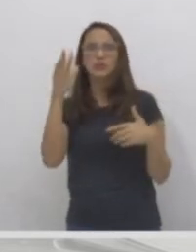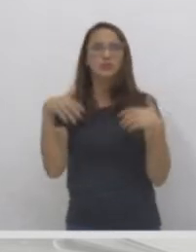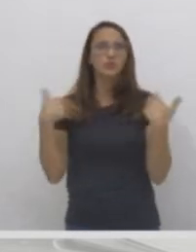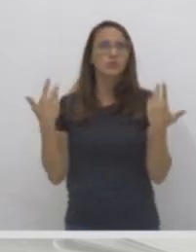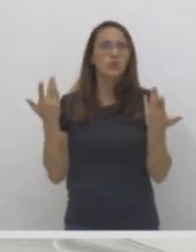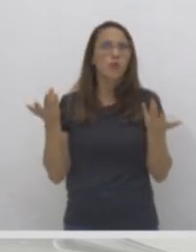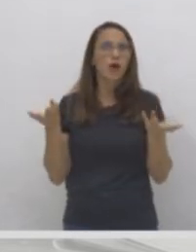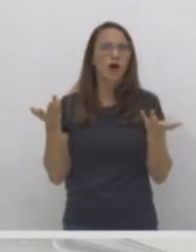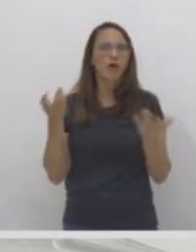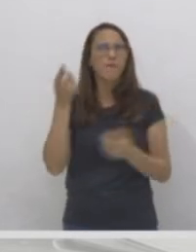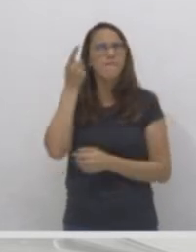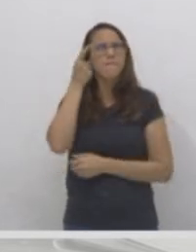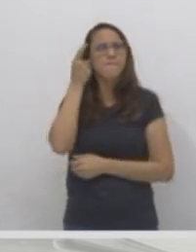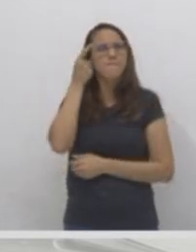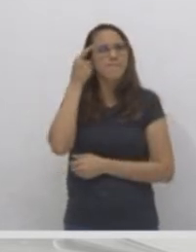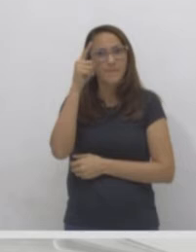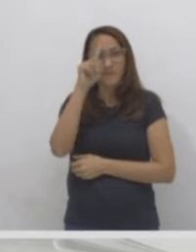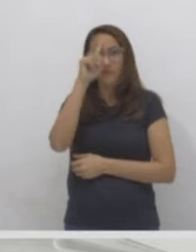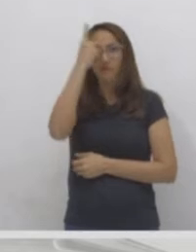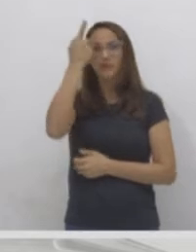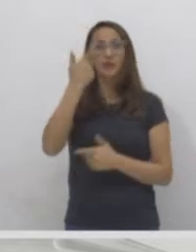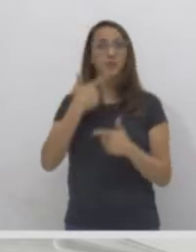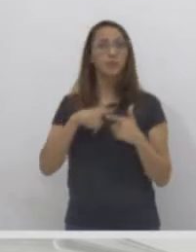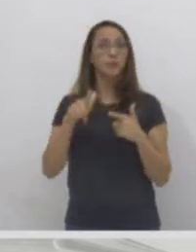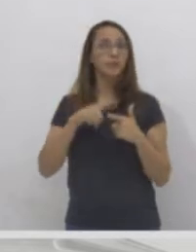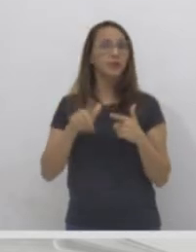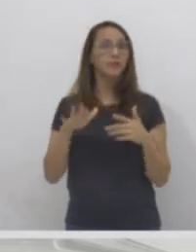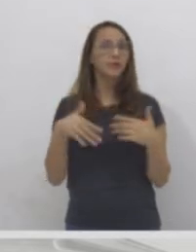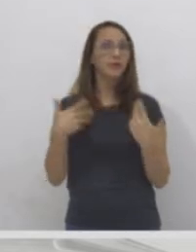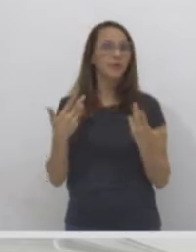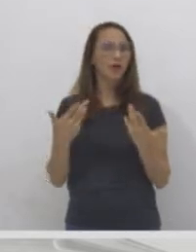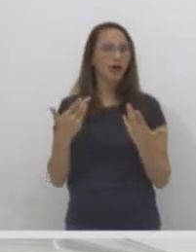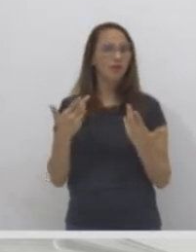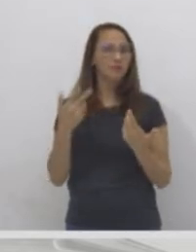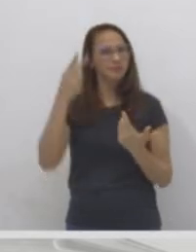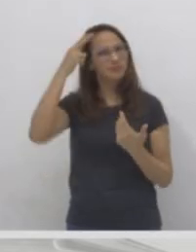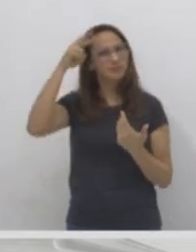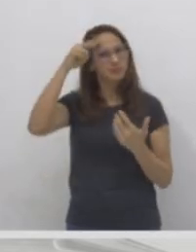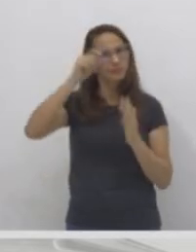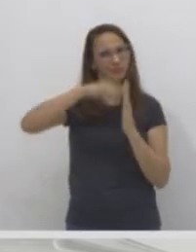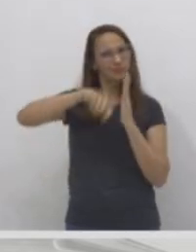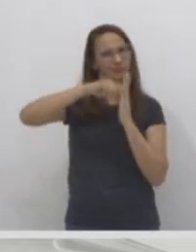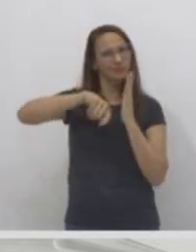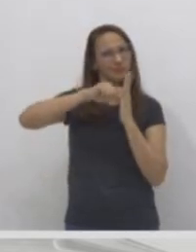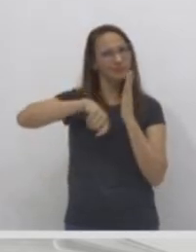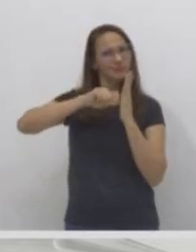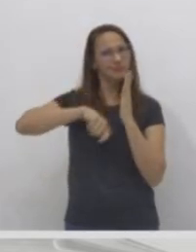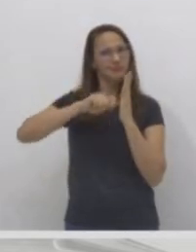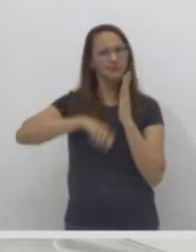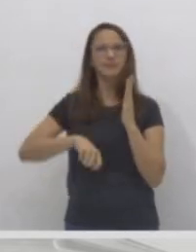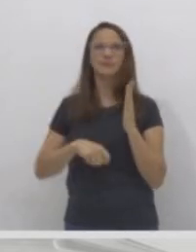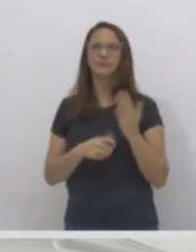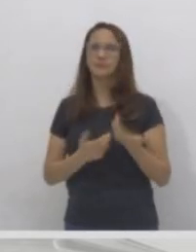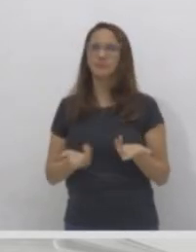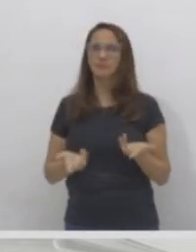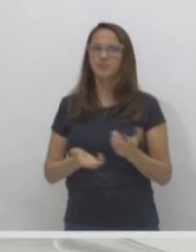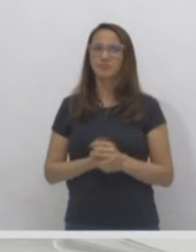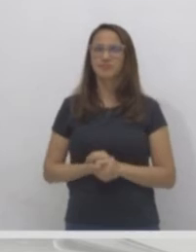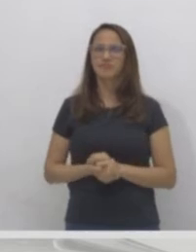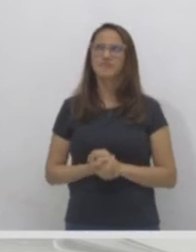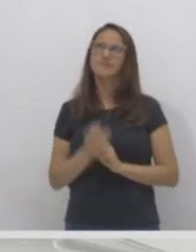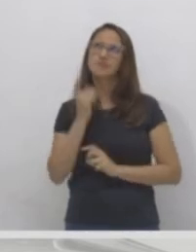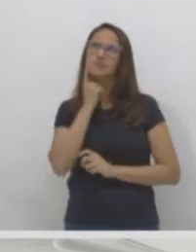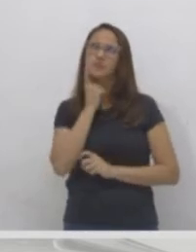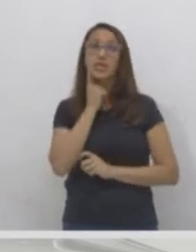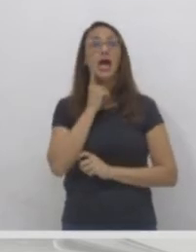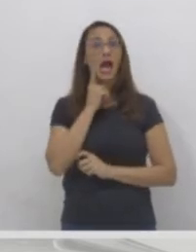vou criar aí para que eu desenvolva uma história interessante entre o lápis e a borracha dentro de um estojo? Vamos ver.